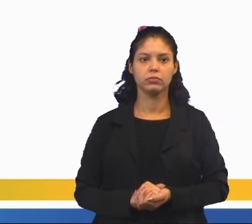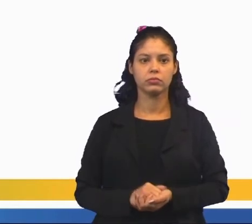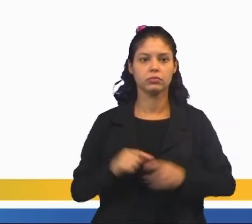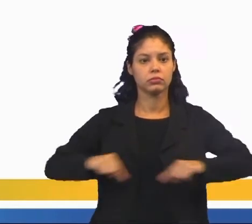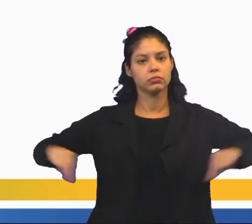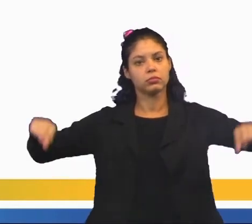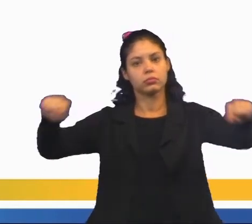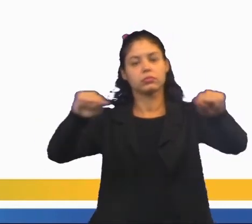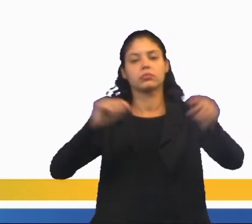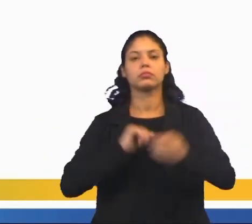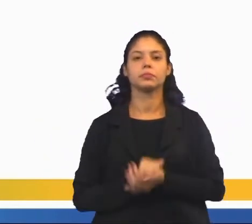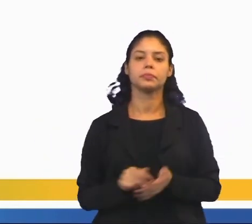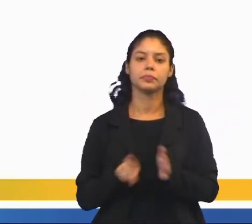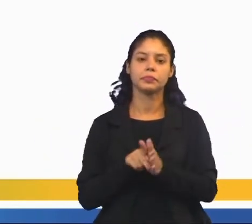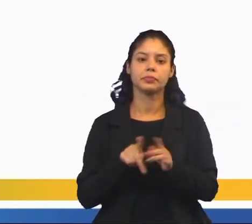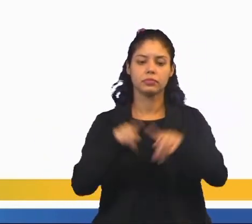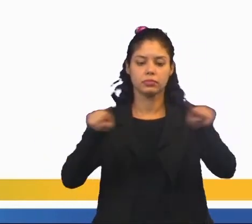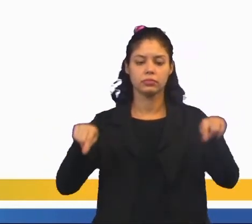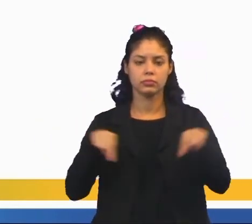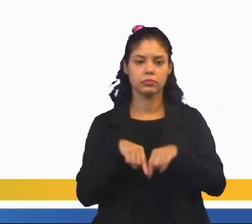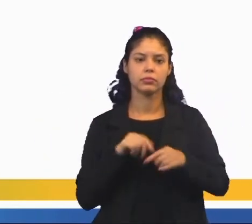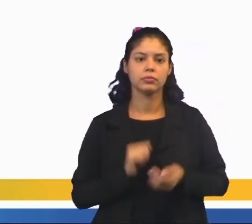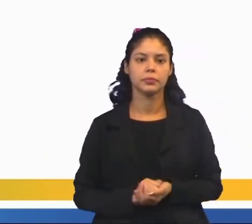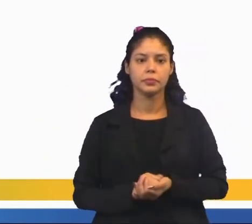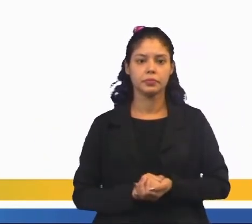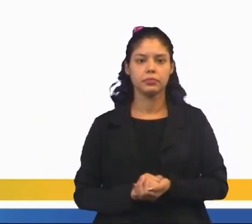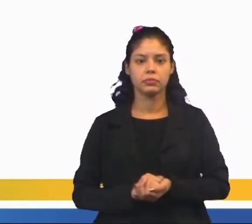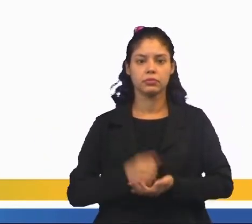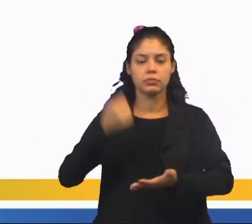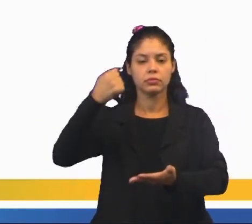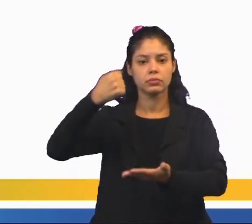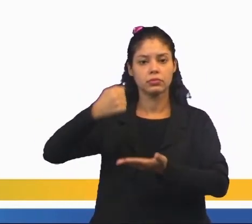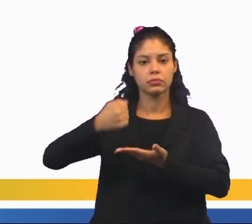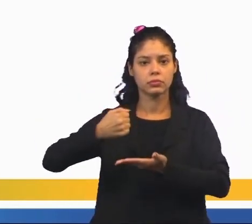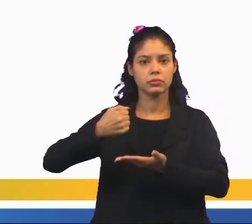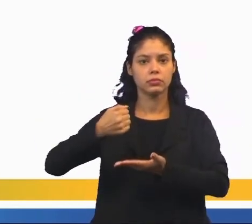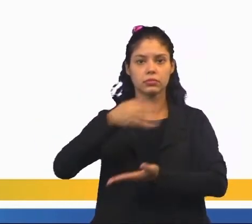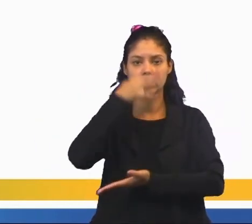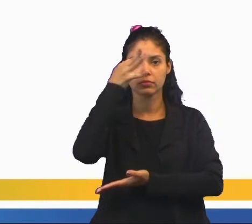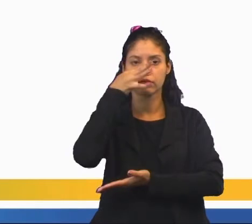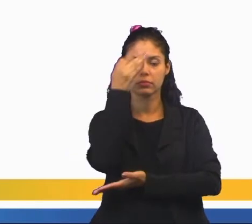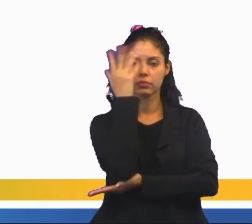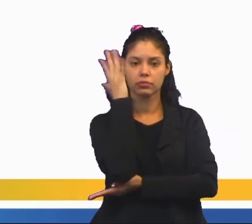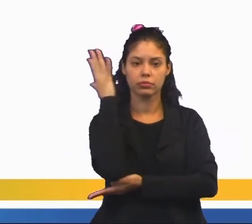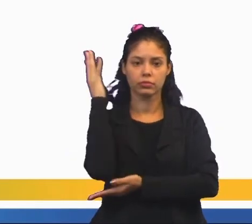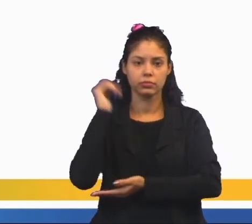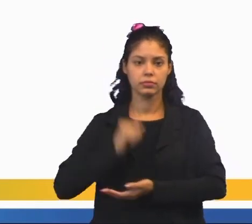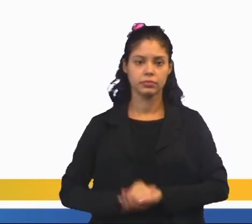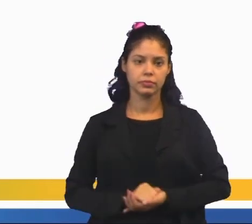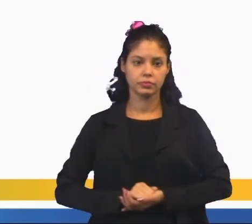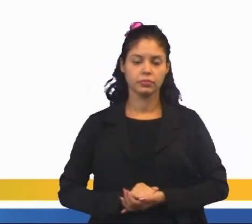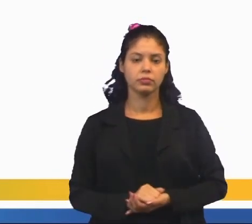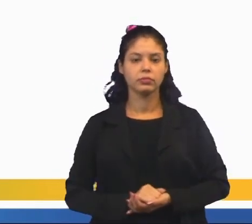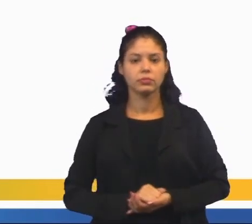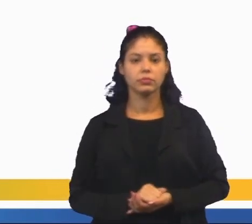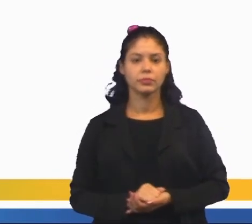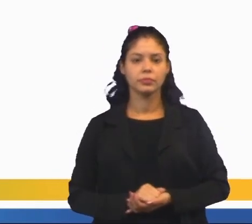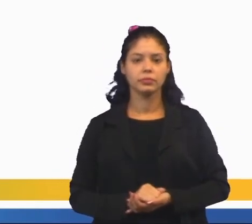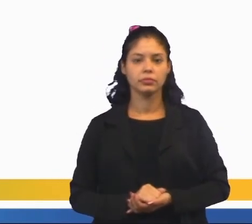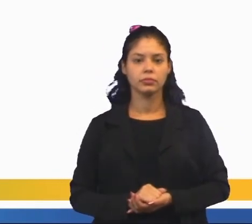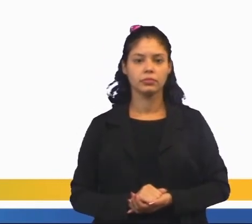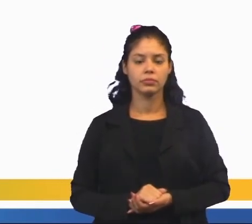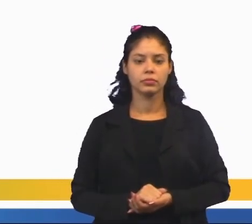mesa redonda para o centro da sala. 3, jarra ou vaso de flores, uma jarra ou um vaso de